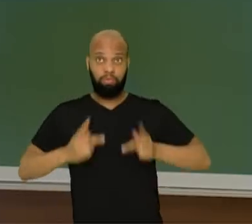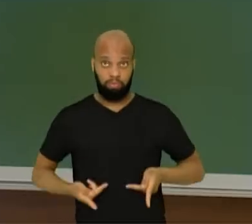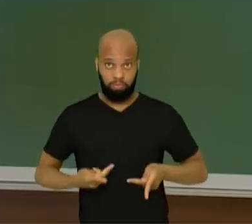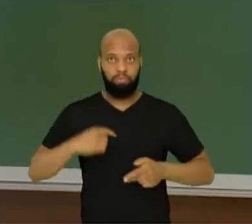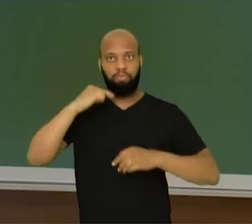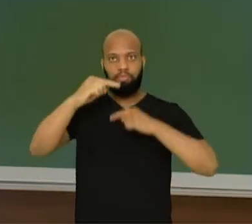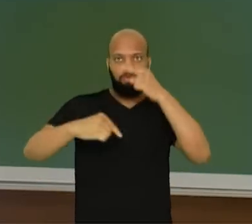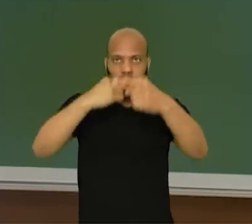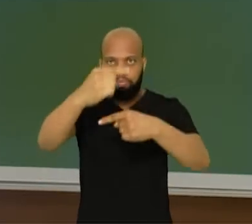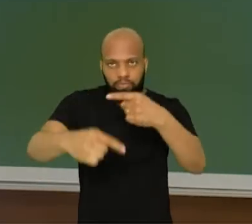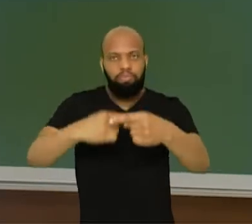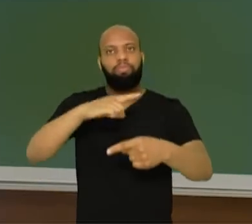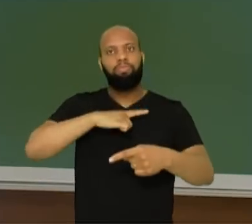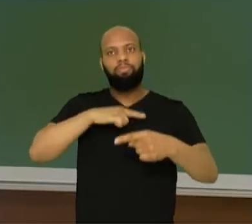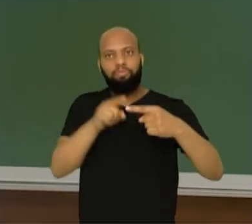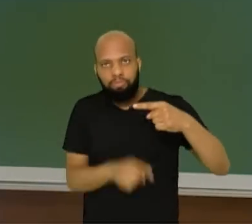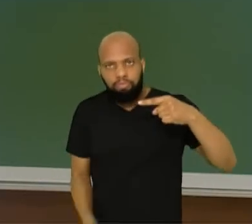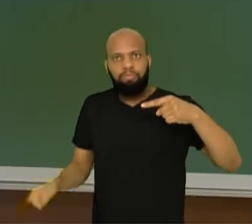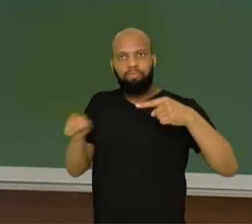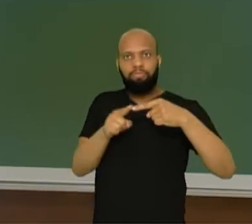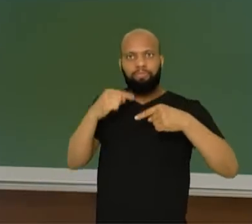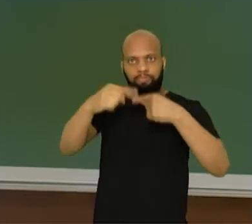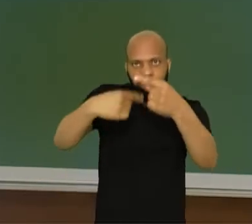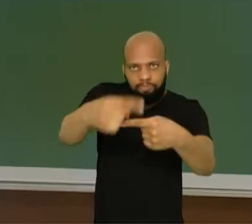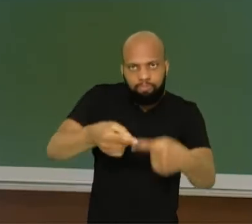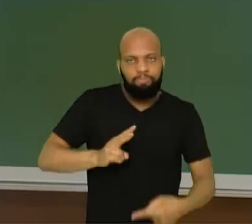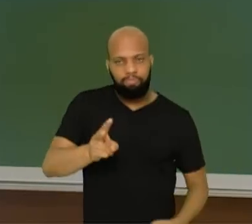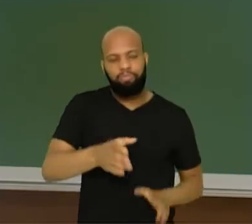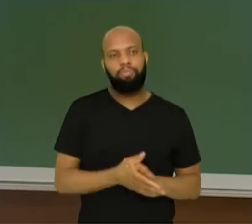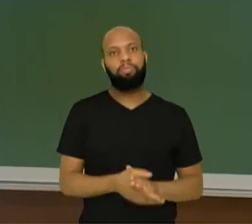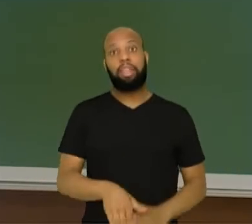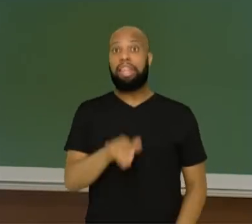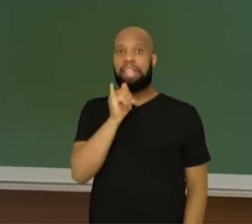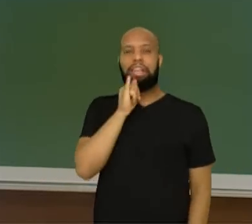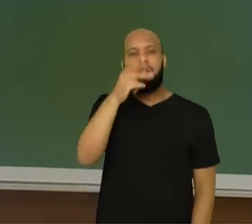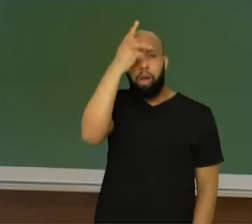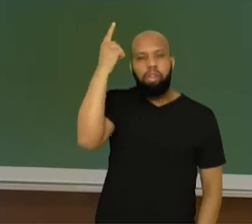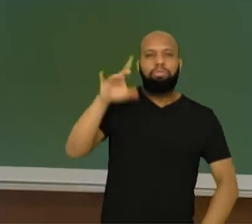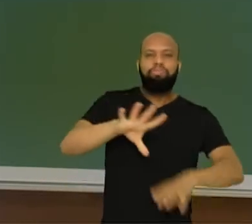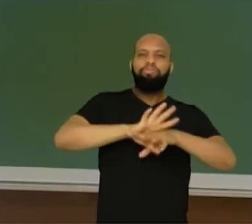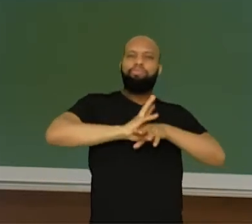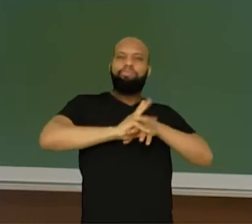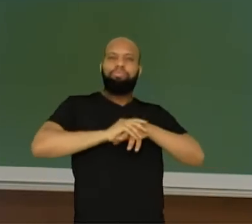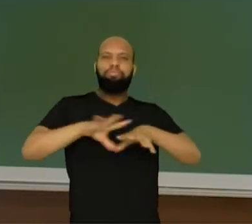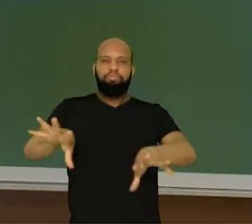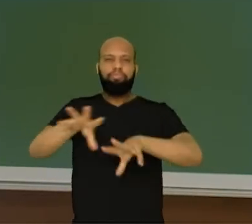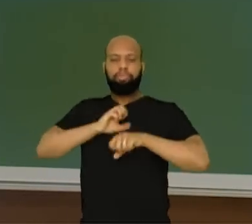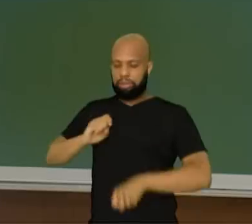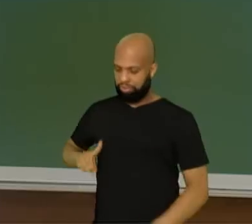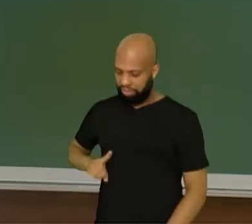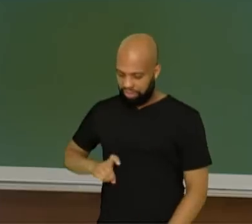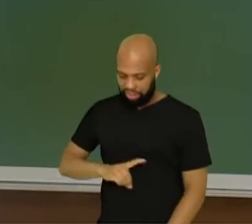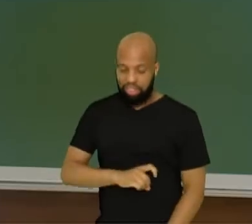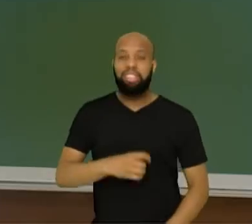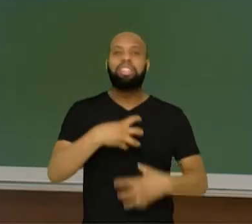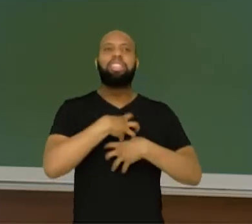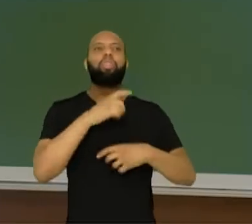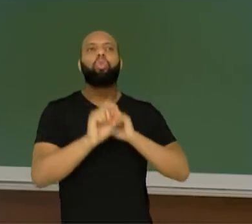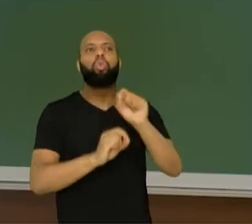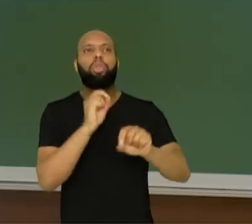vai continuando. Bom, a pessoa está doente, está com ascaridíase. O que ela